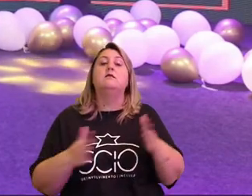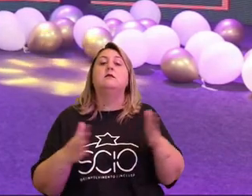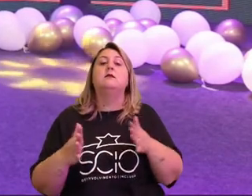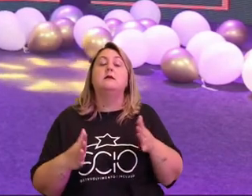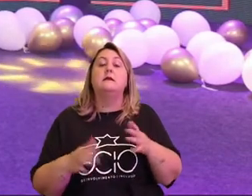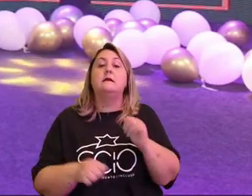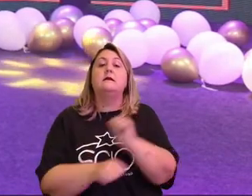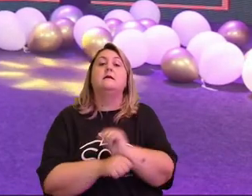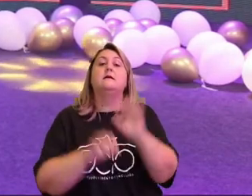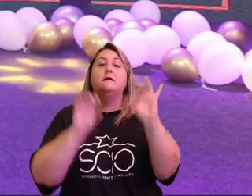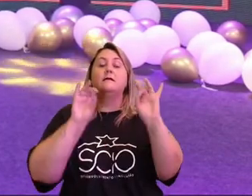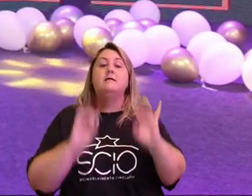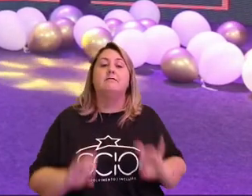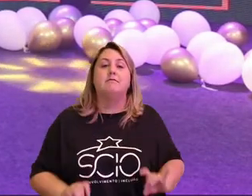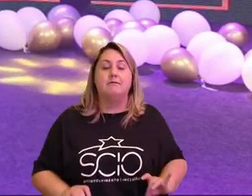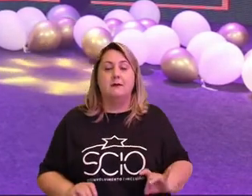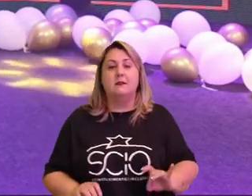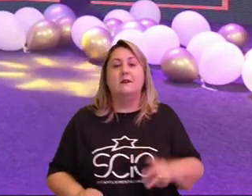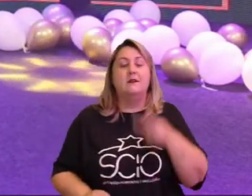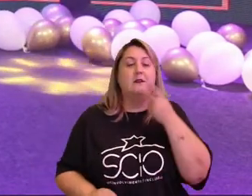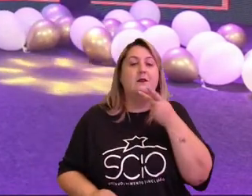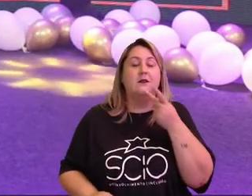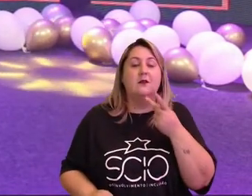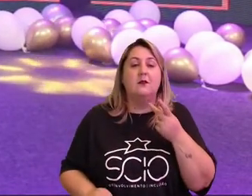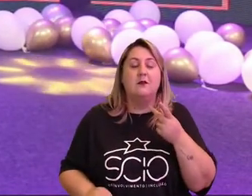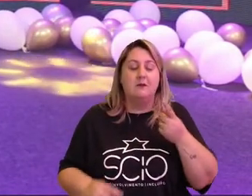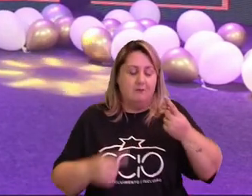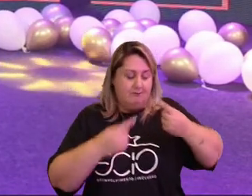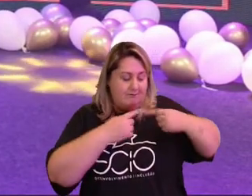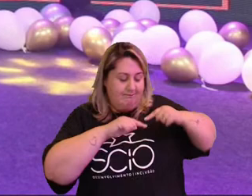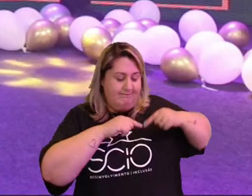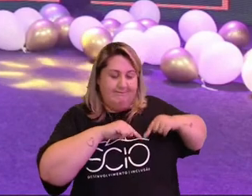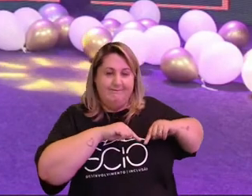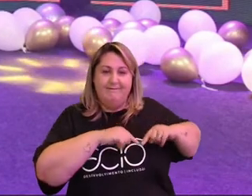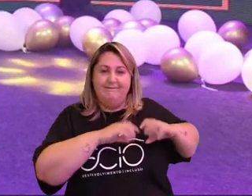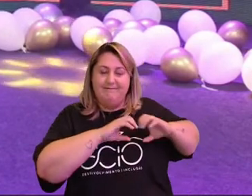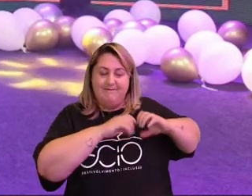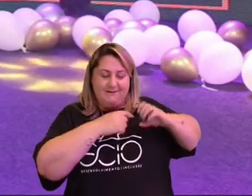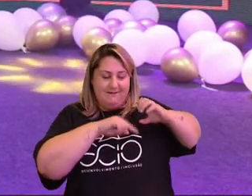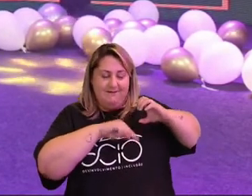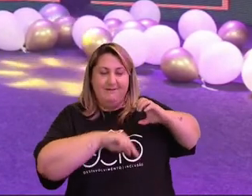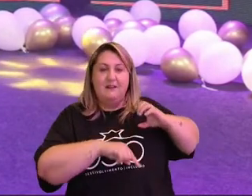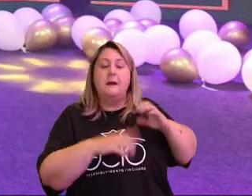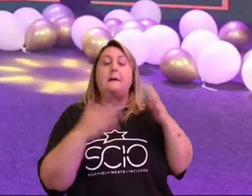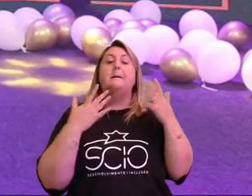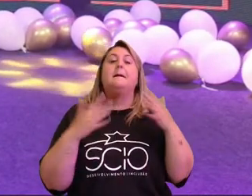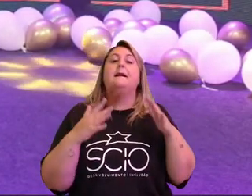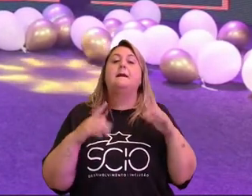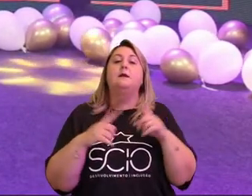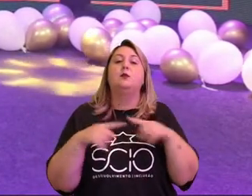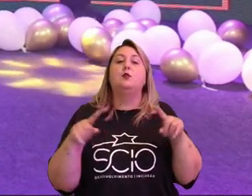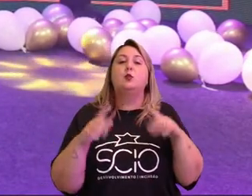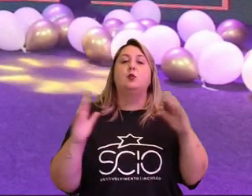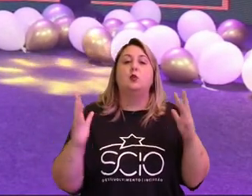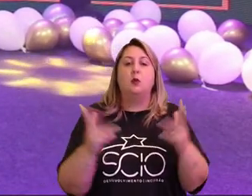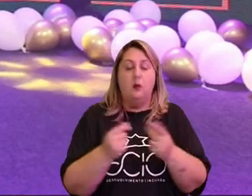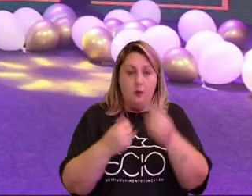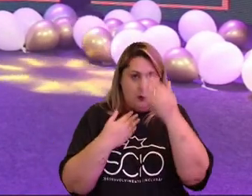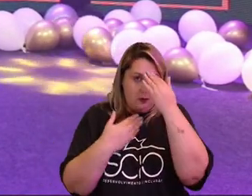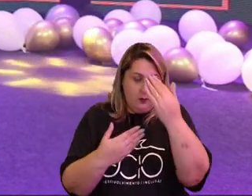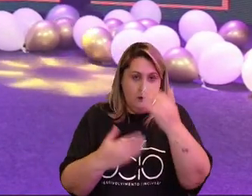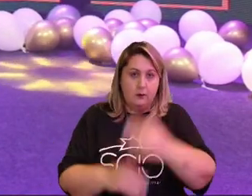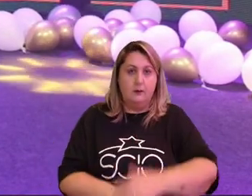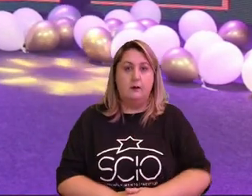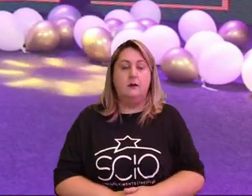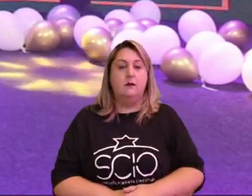momento tão especial que a gente fala do fundo do coração. Eu quero aqui já parabenizar todos os músicos, viu? Obrigado, vocês